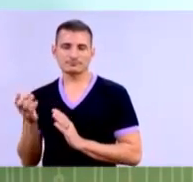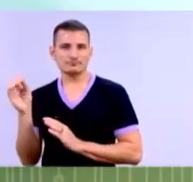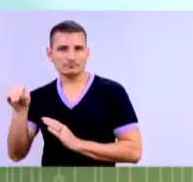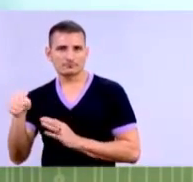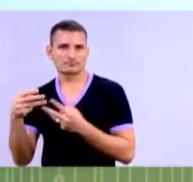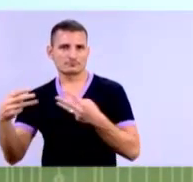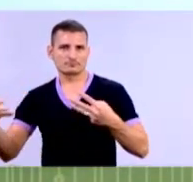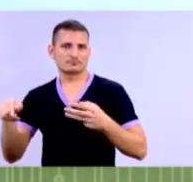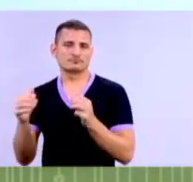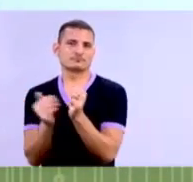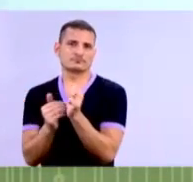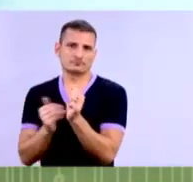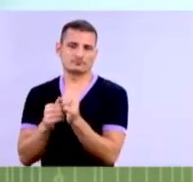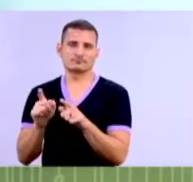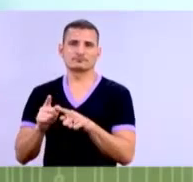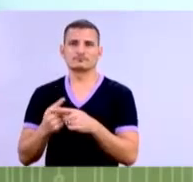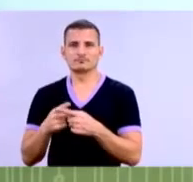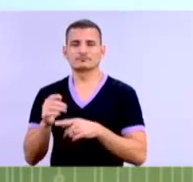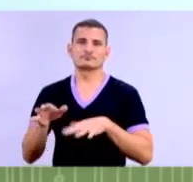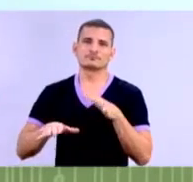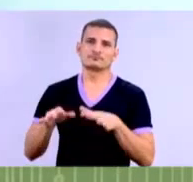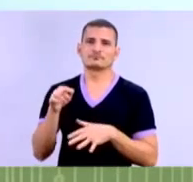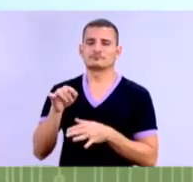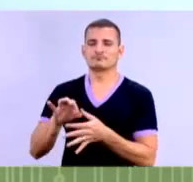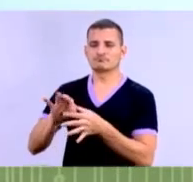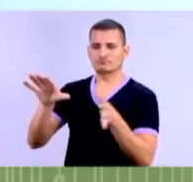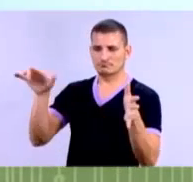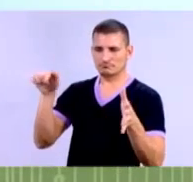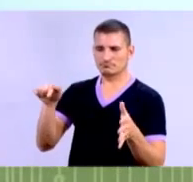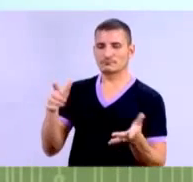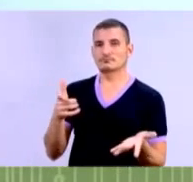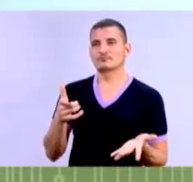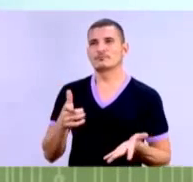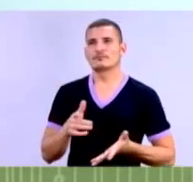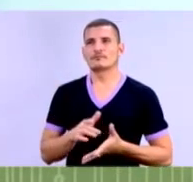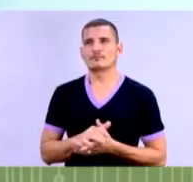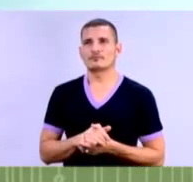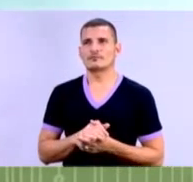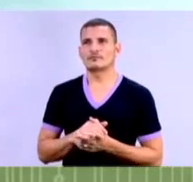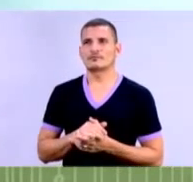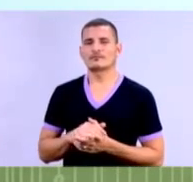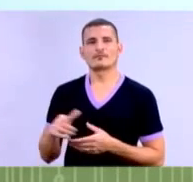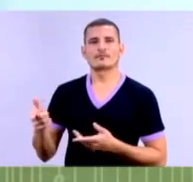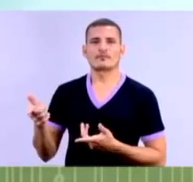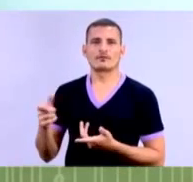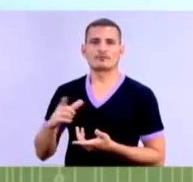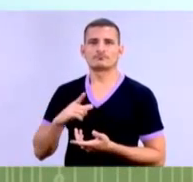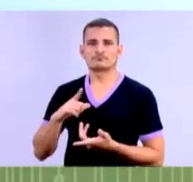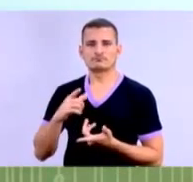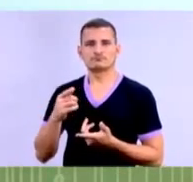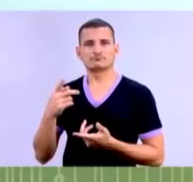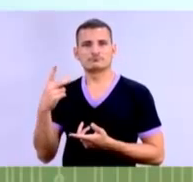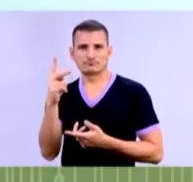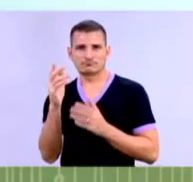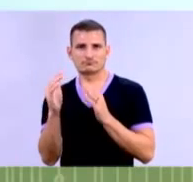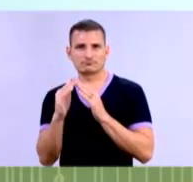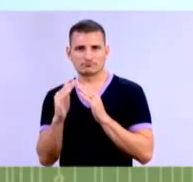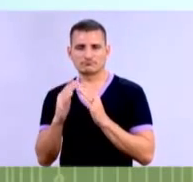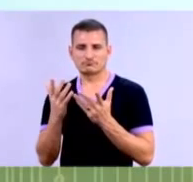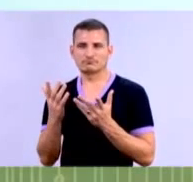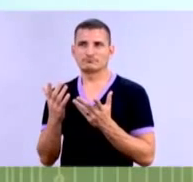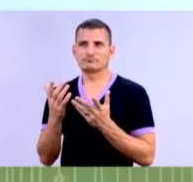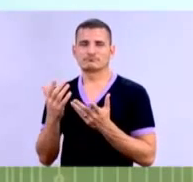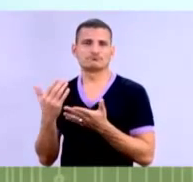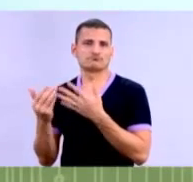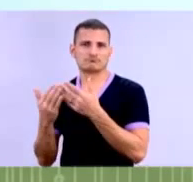rede, porque às vezes se você fosse ali, está espalhando em volta na sua casa toda, qualquer